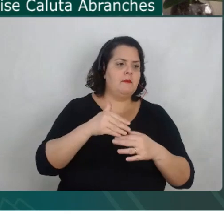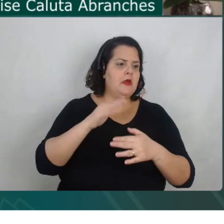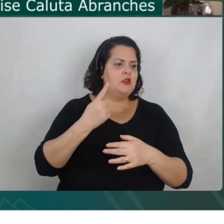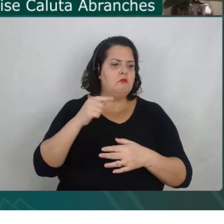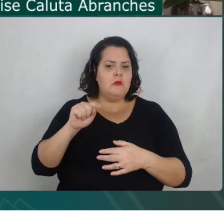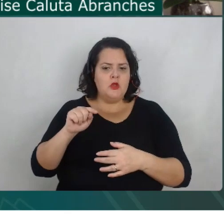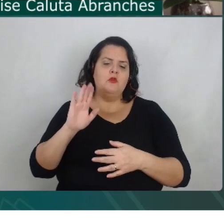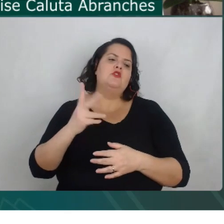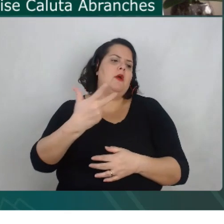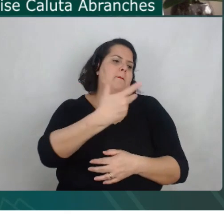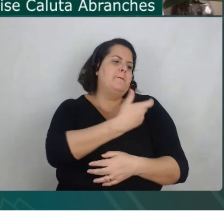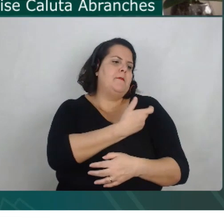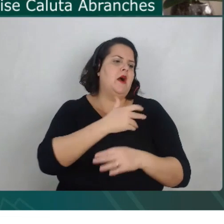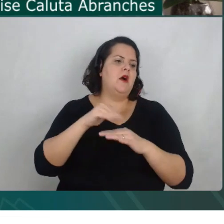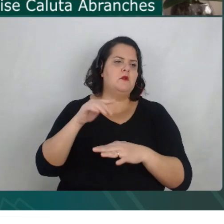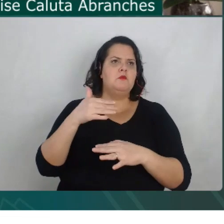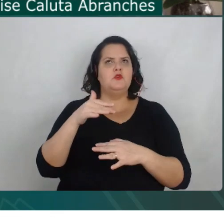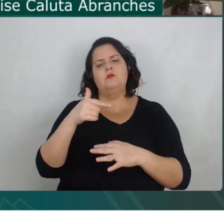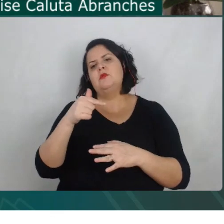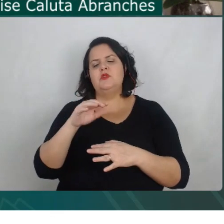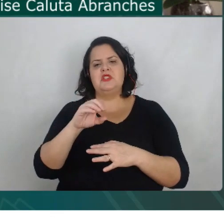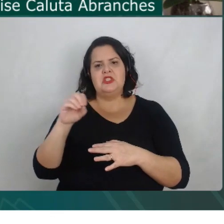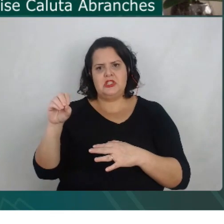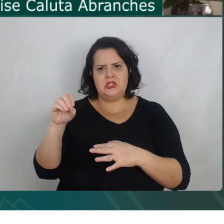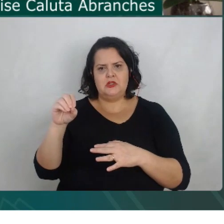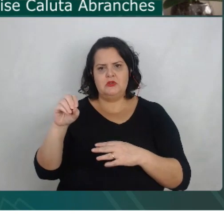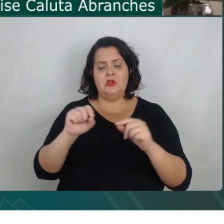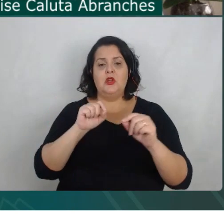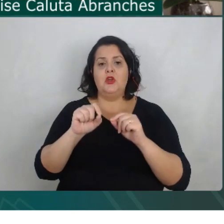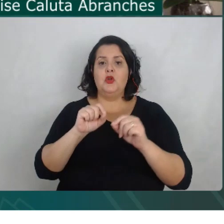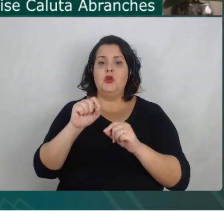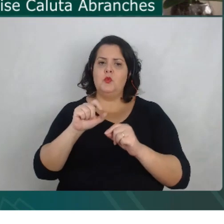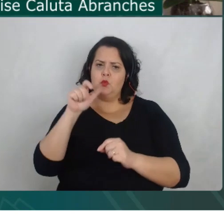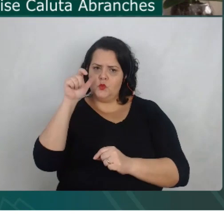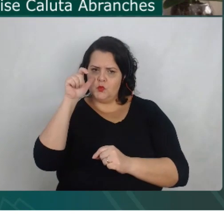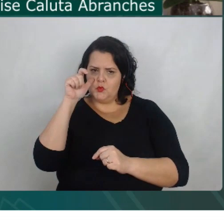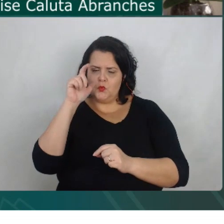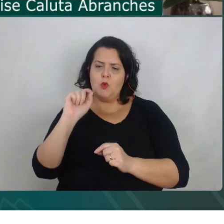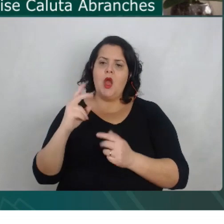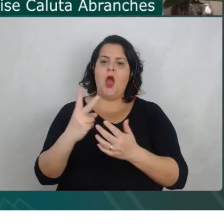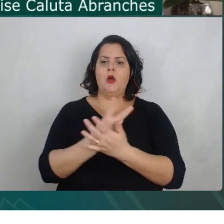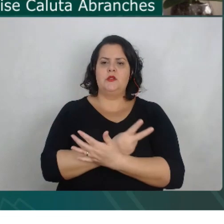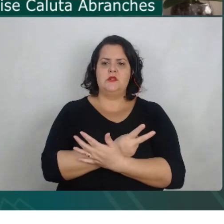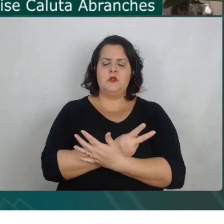pouco. E o que a gente vê de evento adverso da vacina?